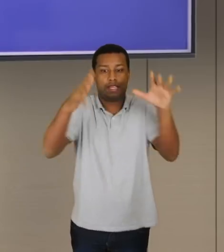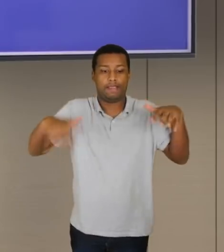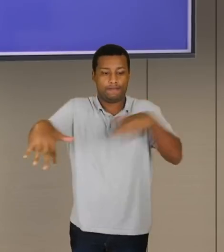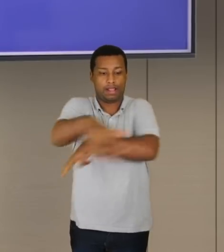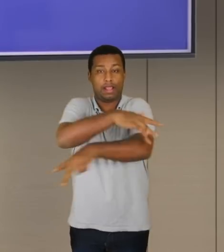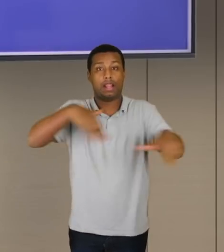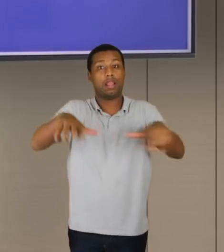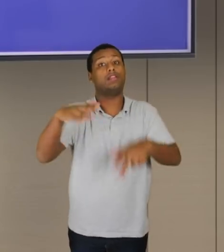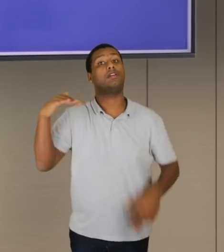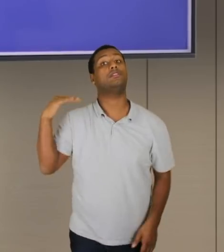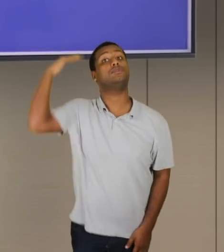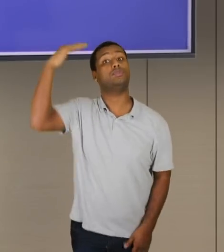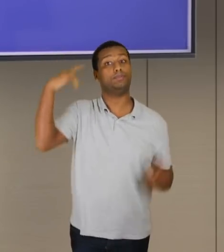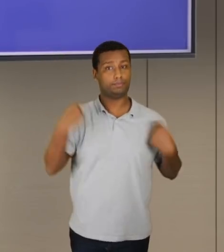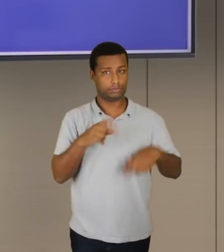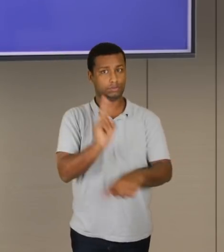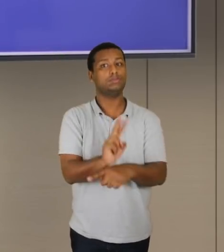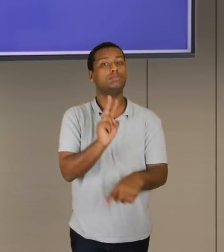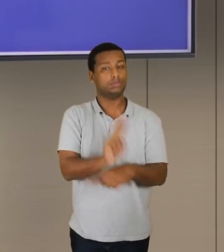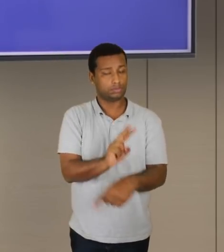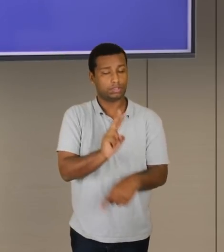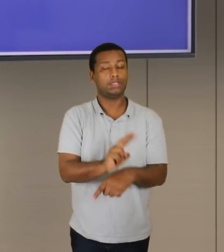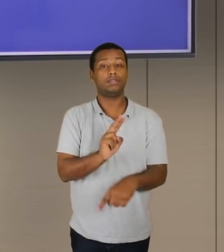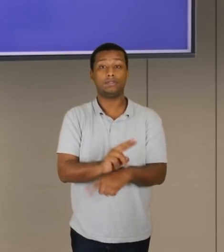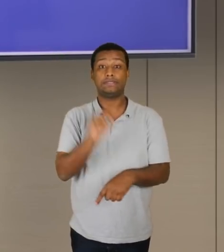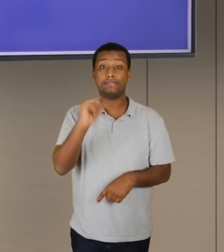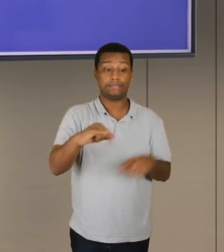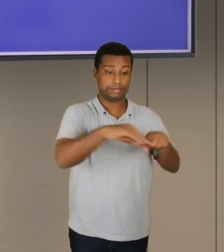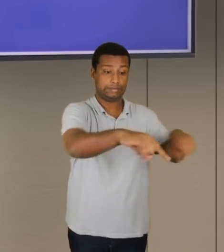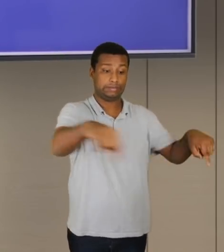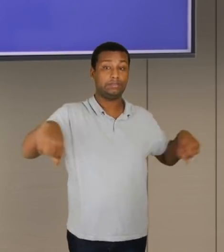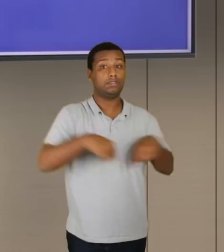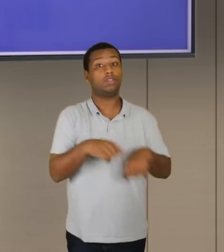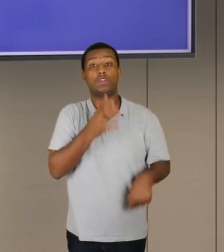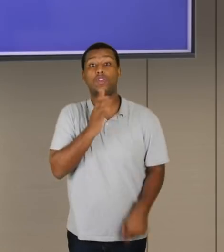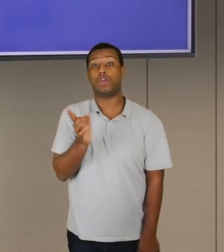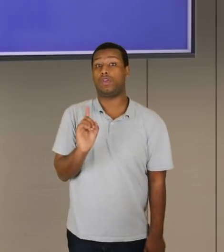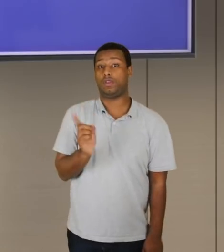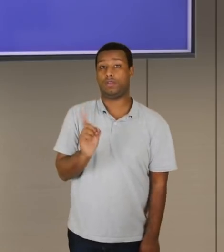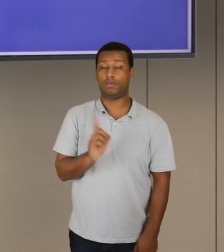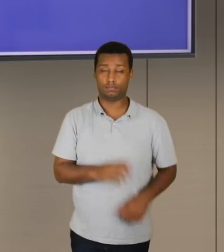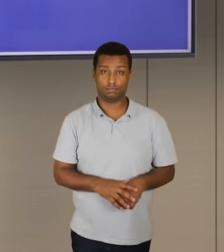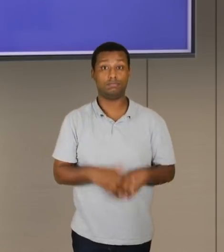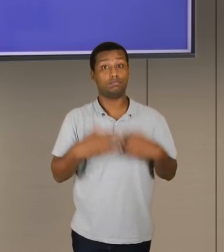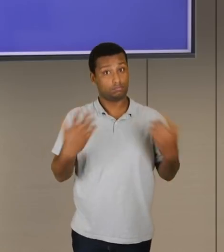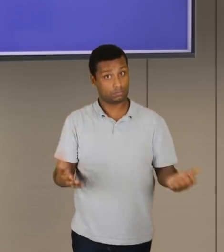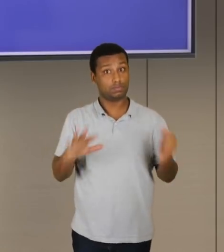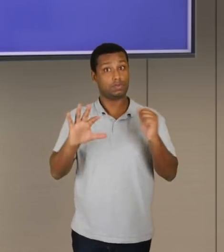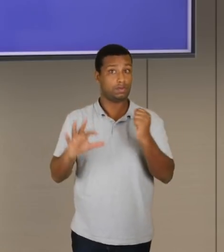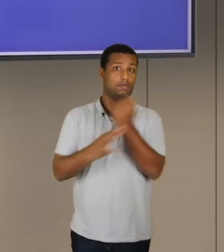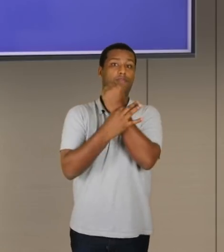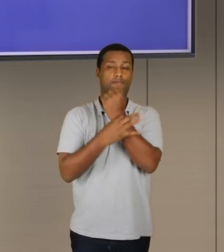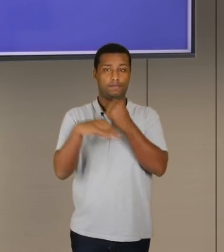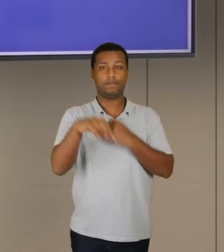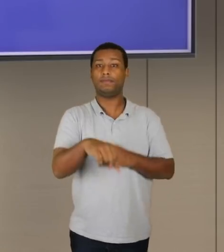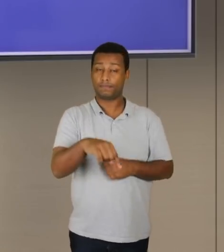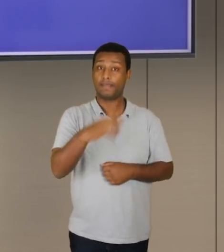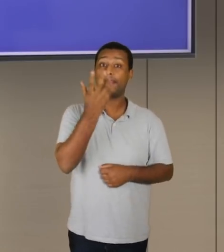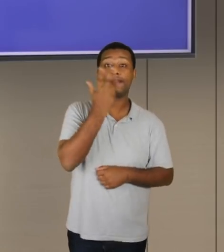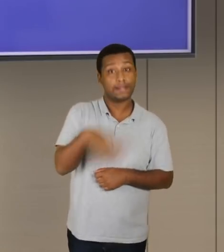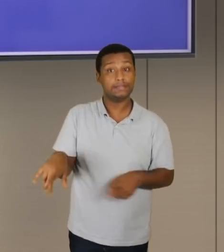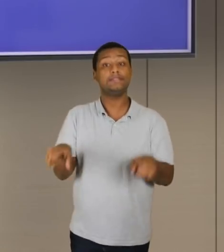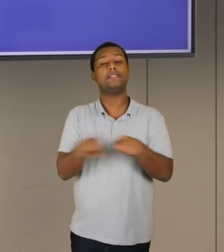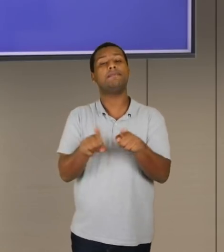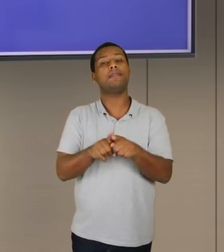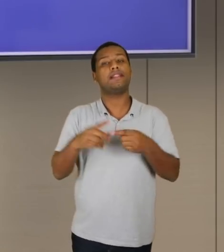até nós que não temos uma baixa visão. Algumas pessoas cegas também, elas têm muita dificuldade quando a